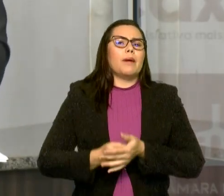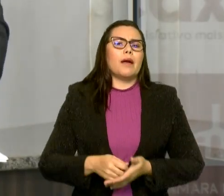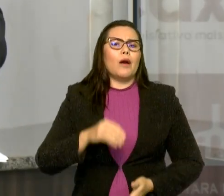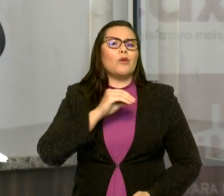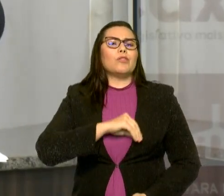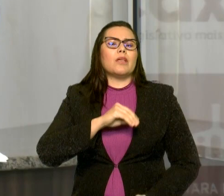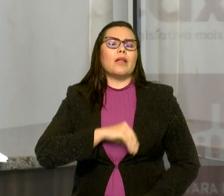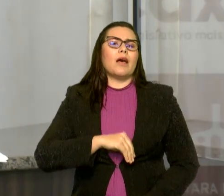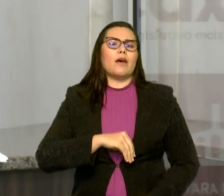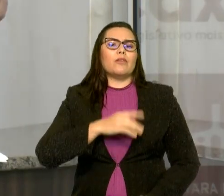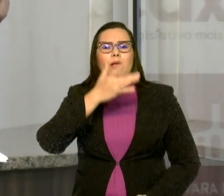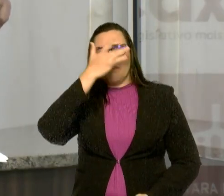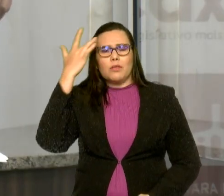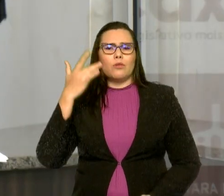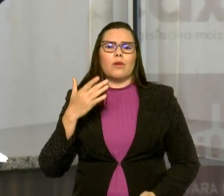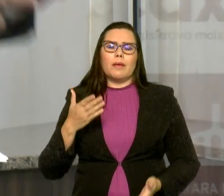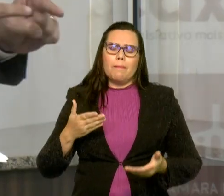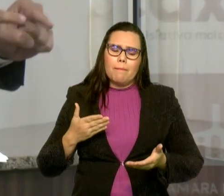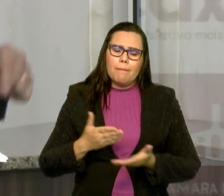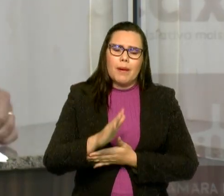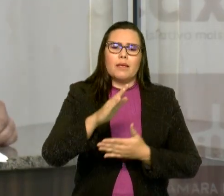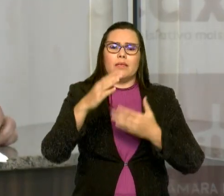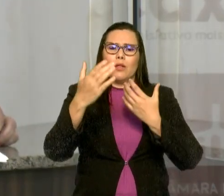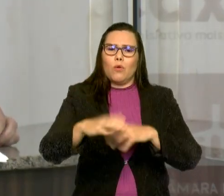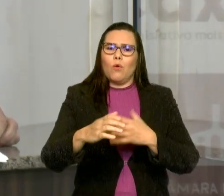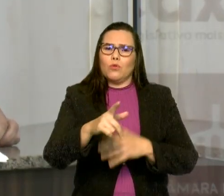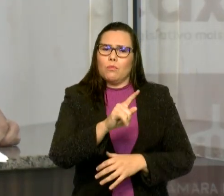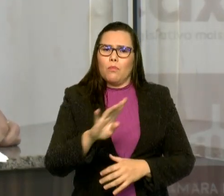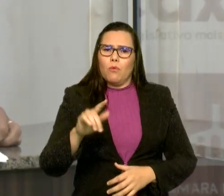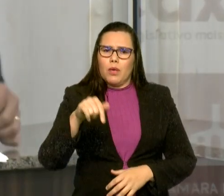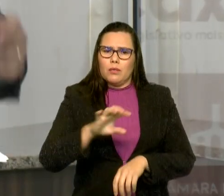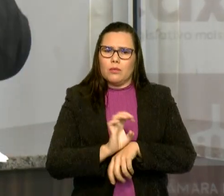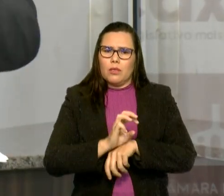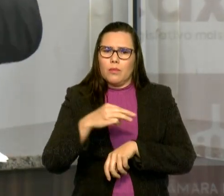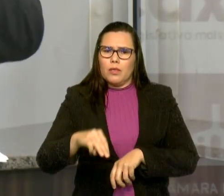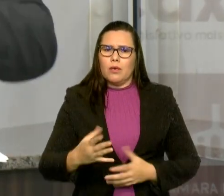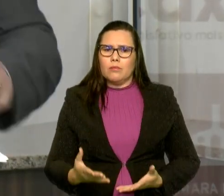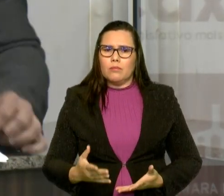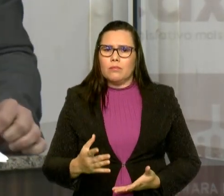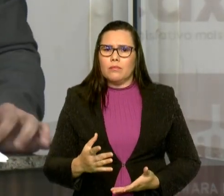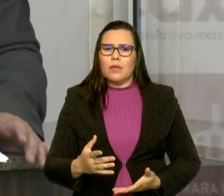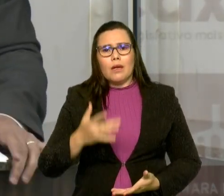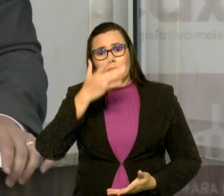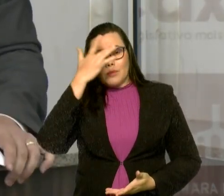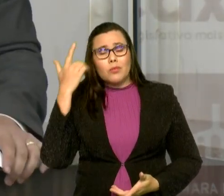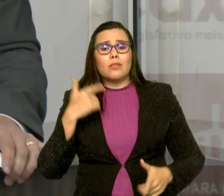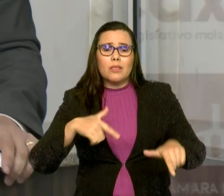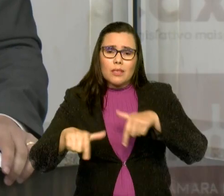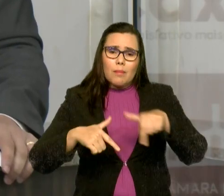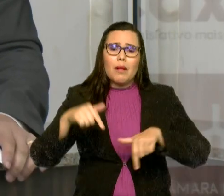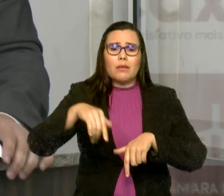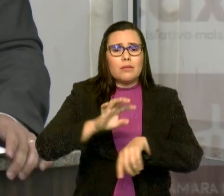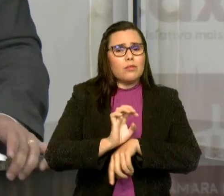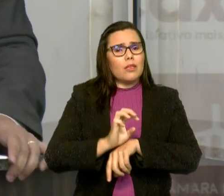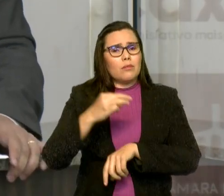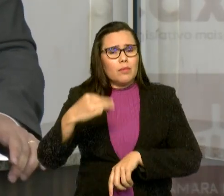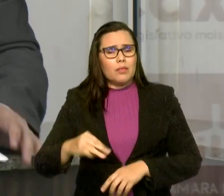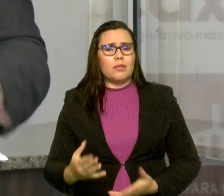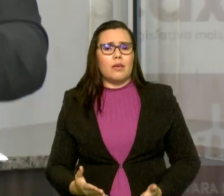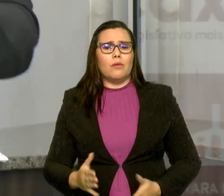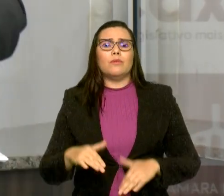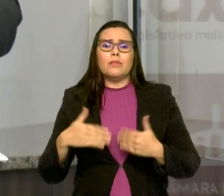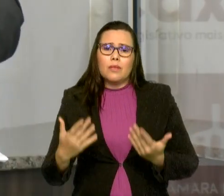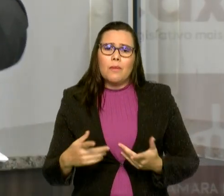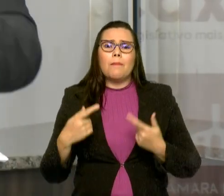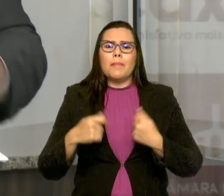maranhense. Portanto, nada mais justo que aquele servidor conheça a nossa história, saiba exatamente a quem vai prestar esse serviço